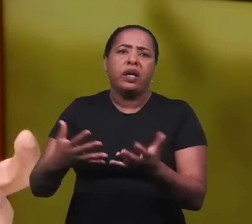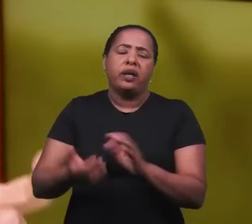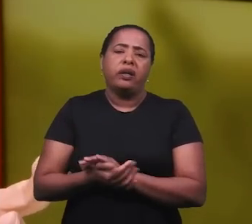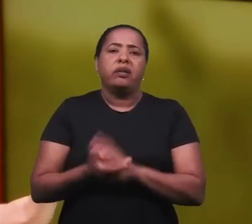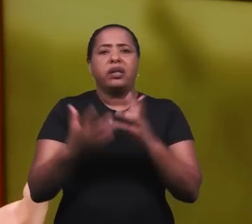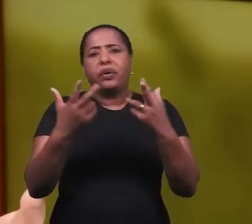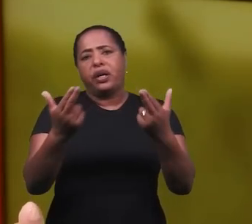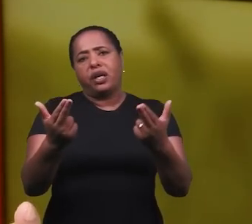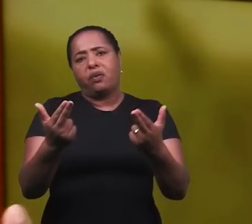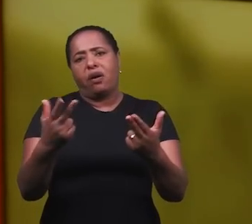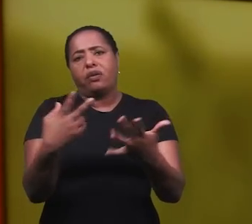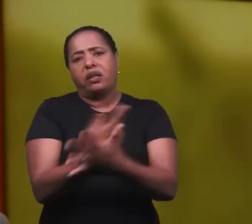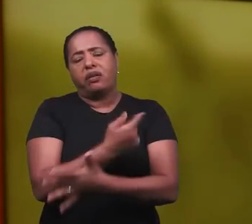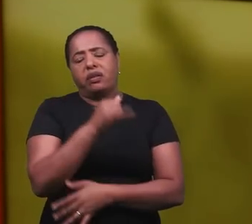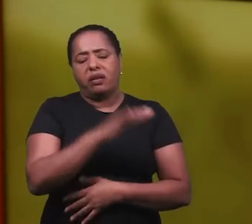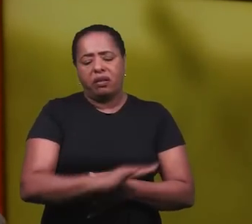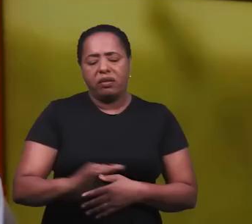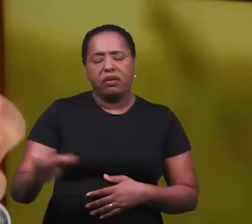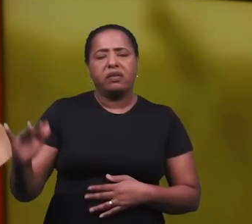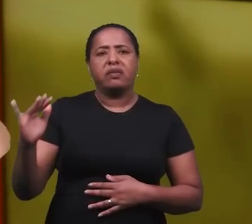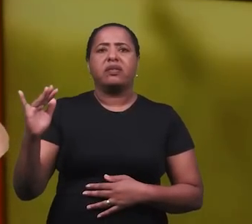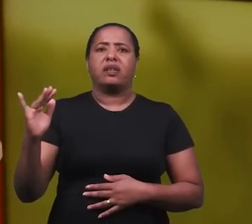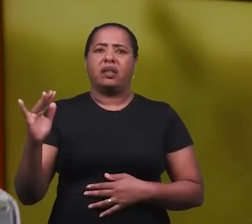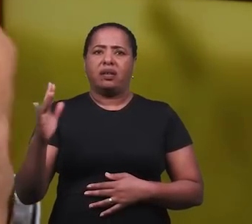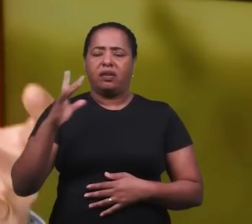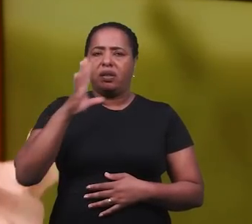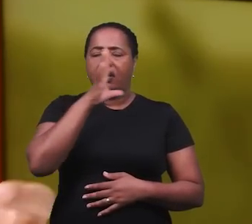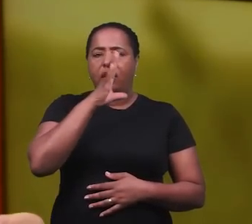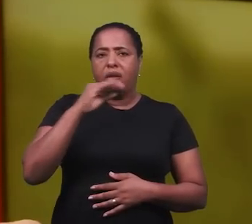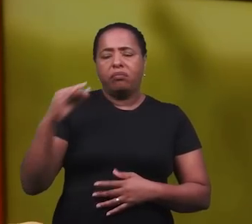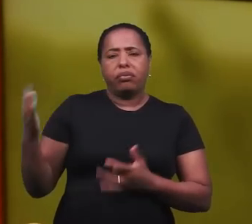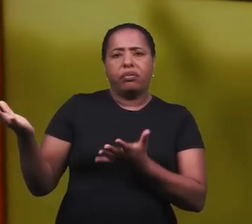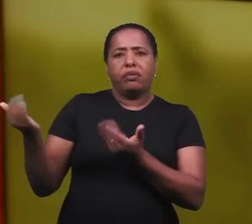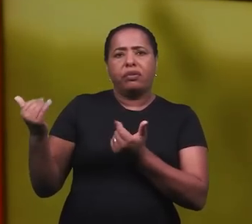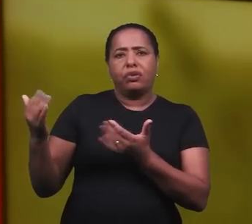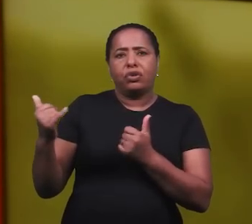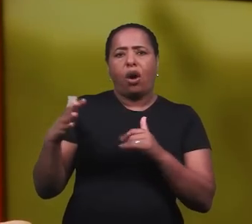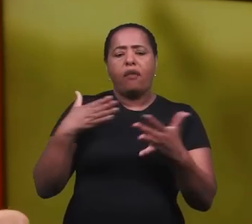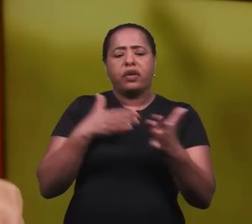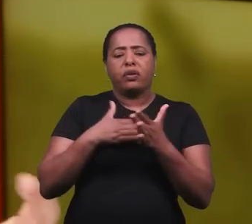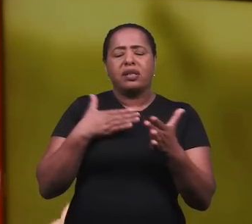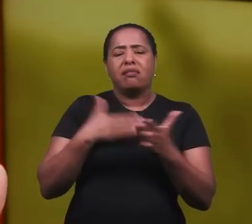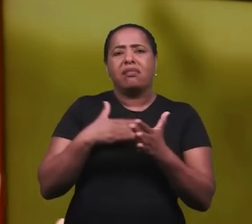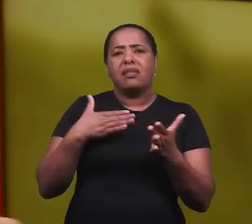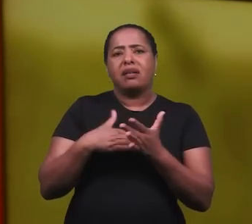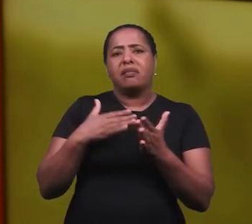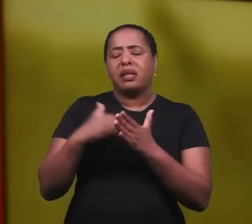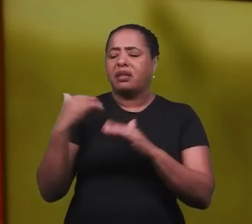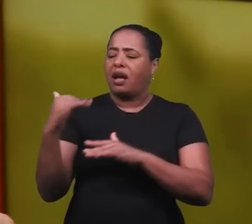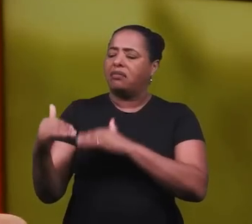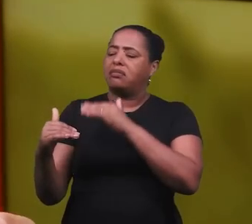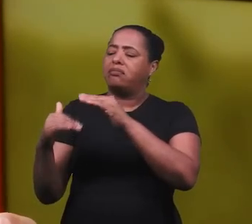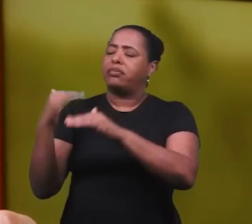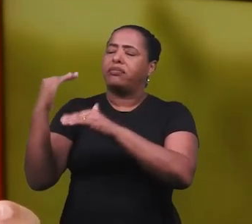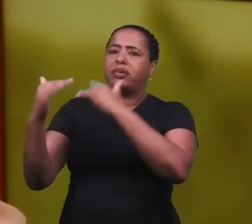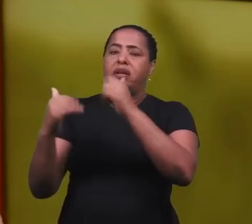aquele ambiente que tem no solo. Quando você abre, ela está podre. Ou seja, isso que muitas vezes está acontecendo com as